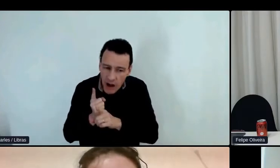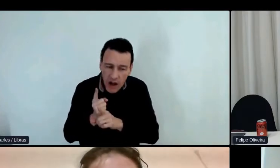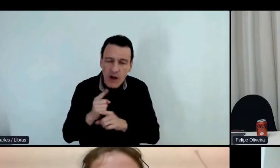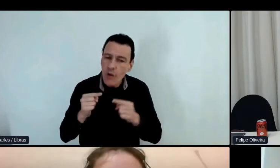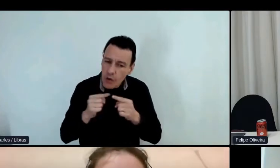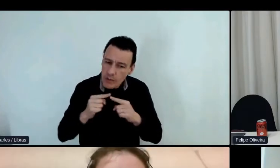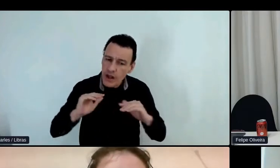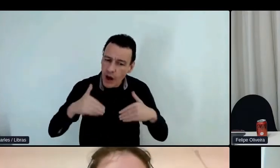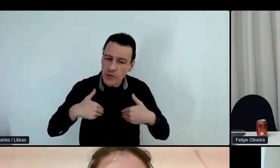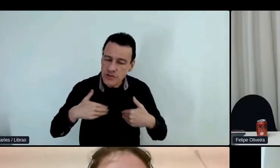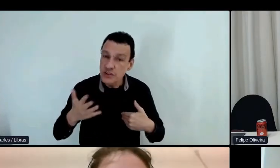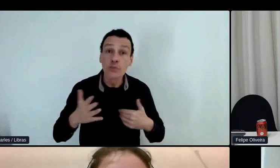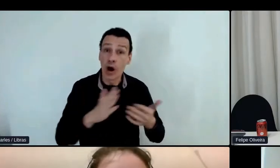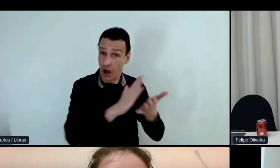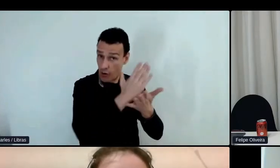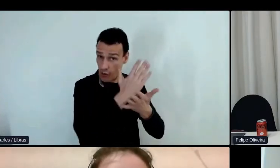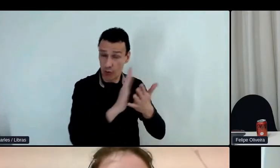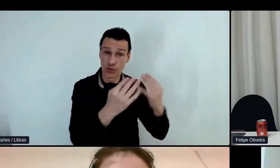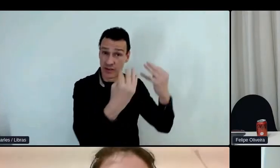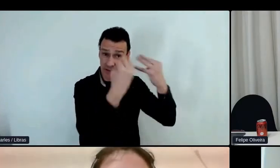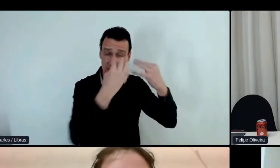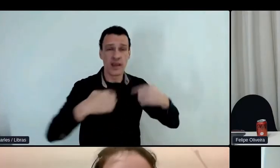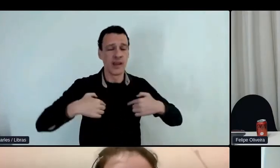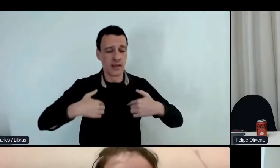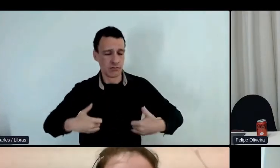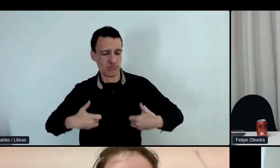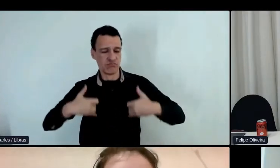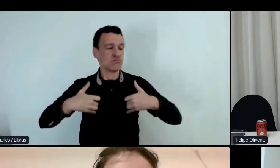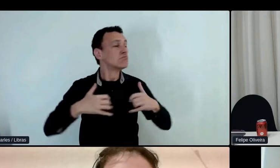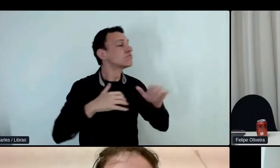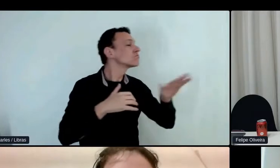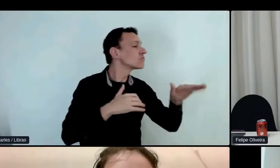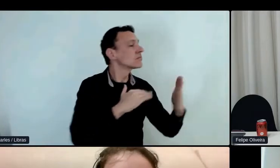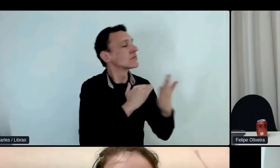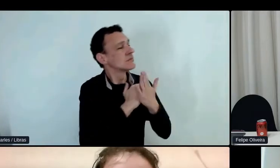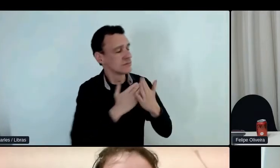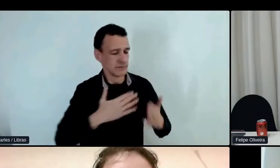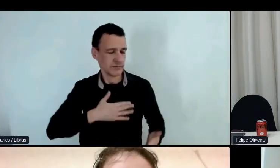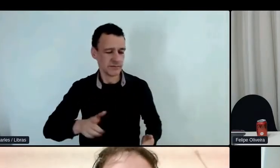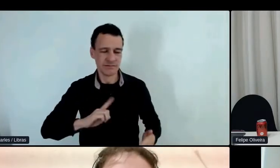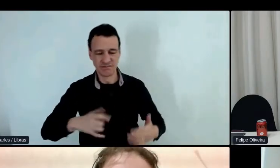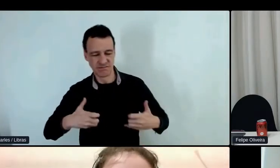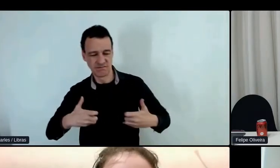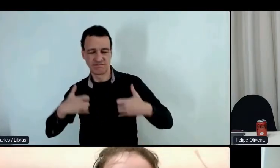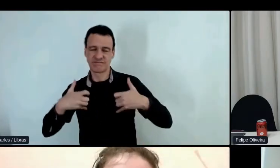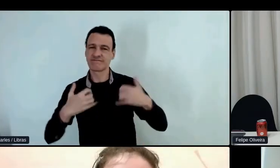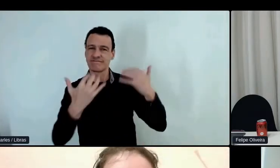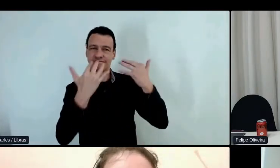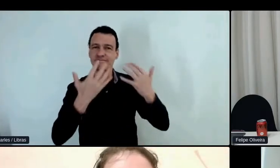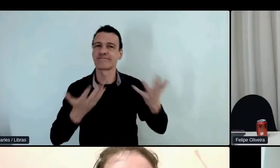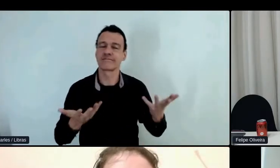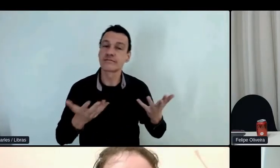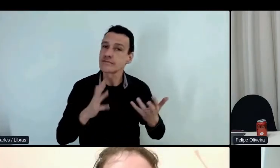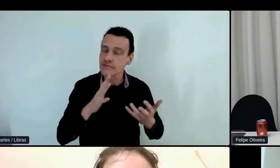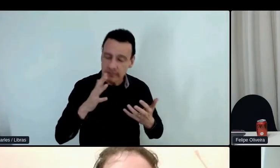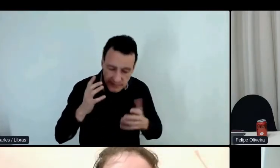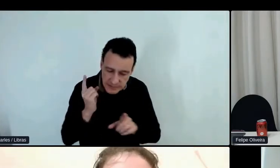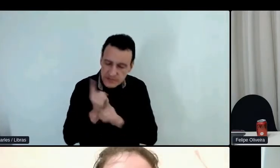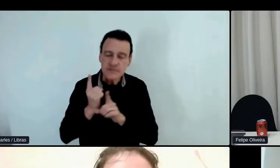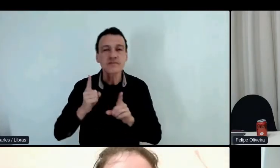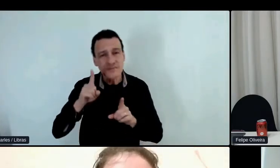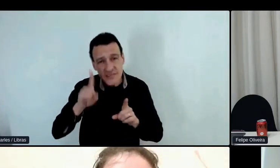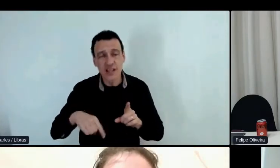lendo o blog da doutora Raquel Del Monte, eu acabei descobrindo e falei, puxa, e